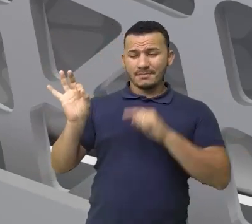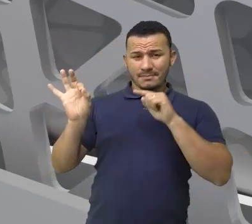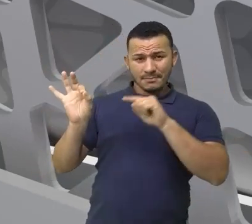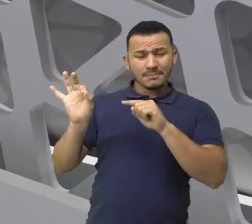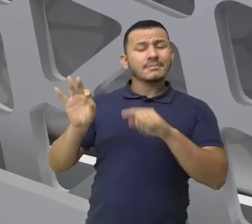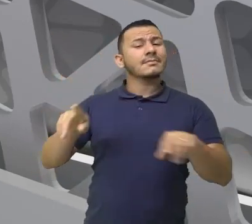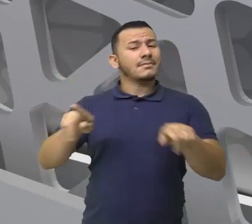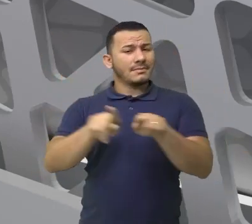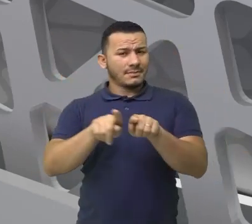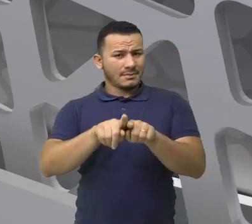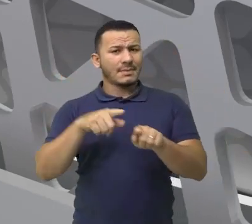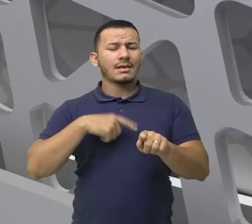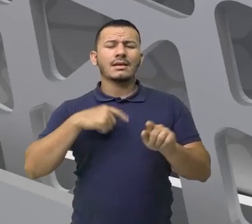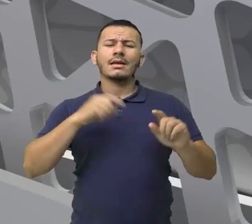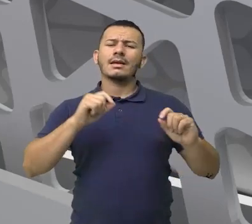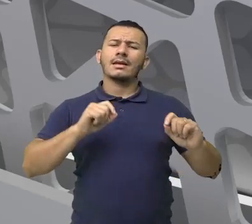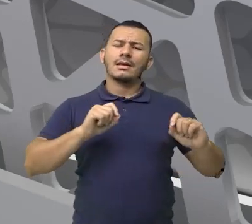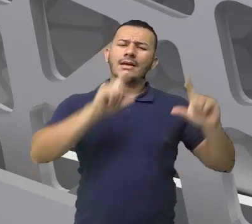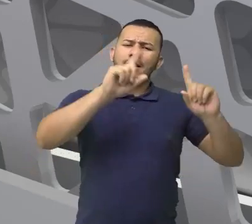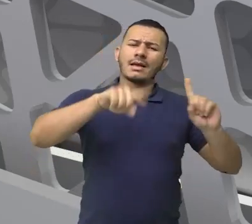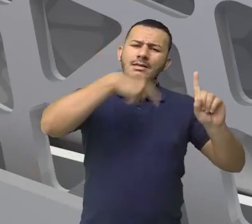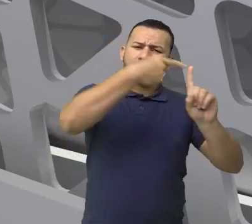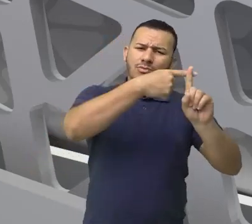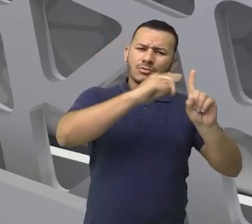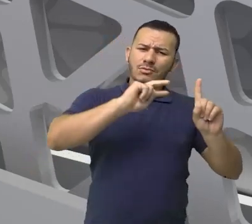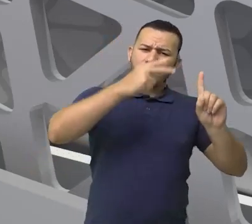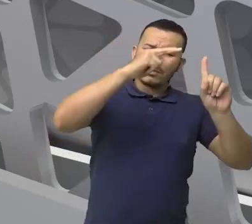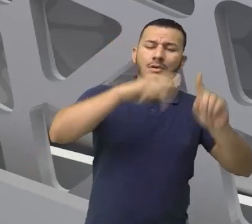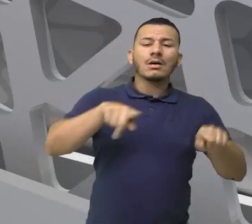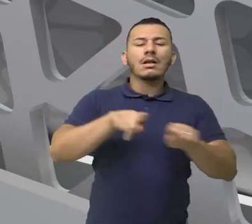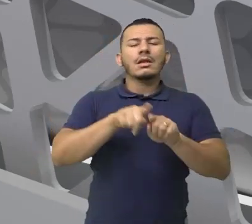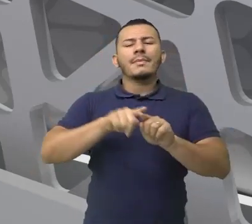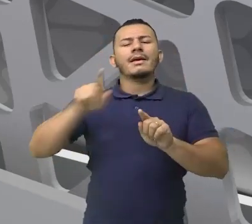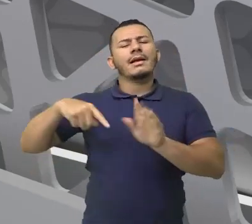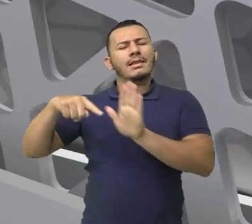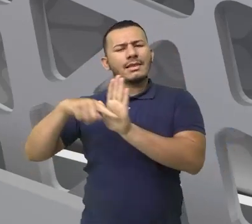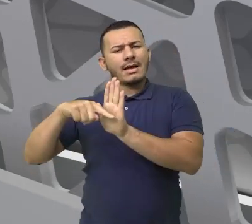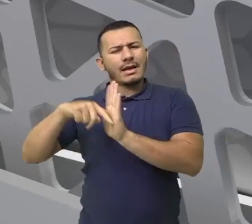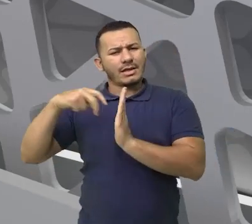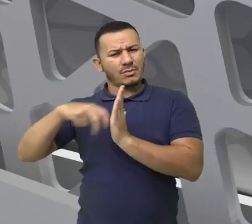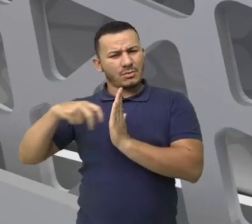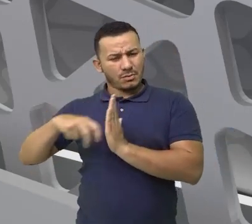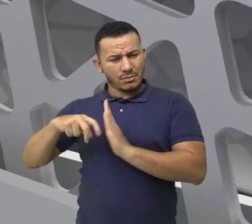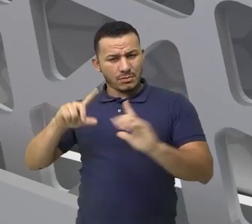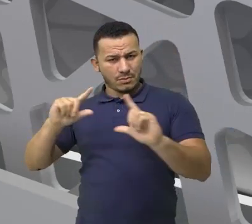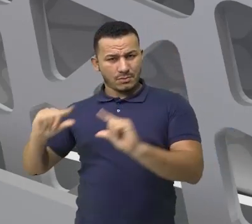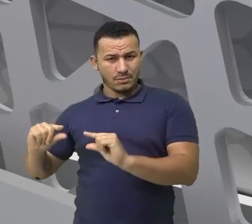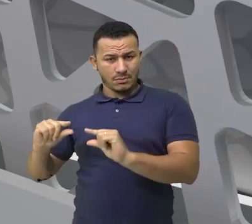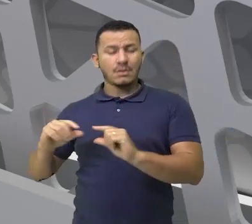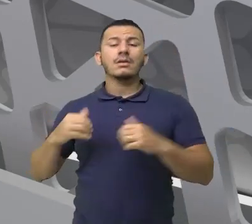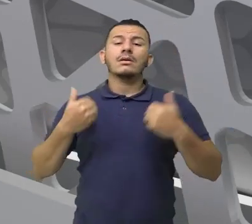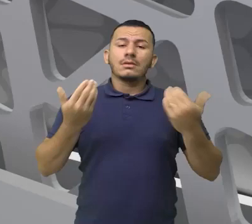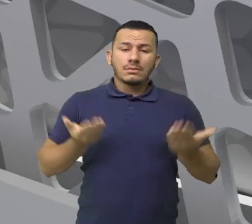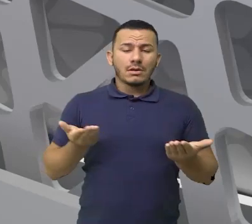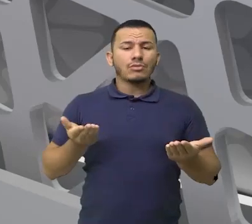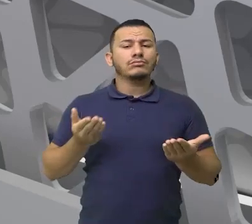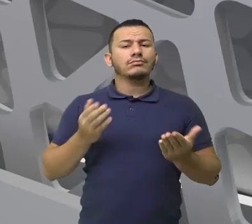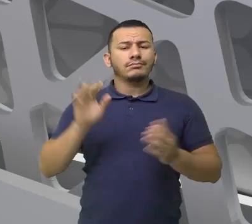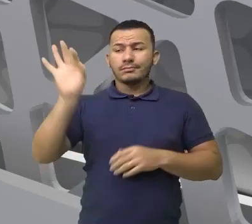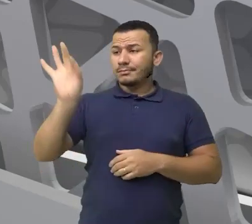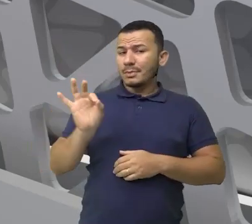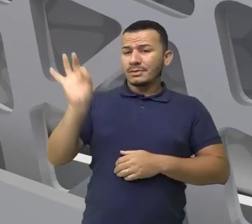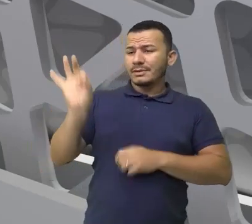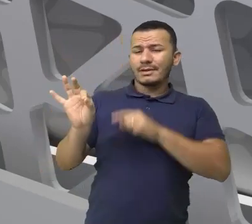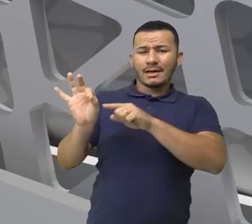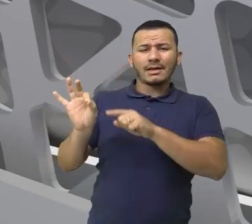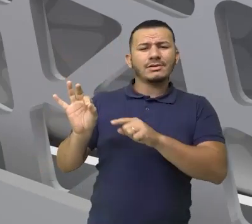vai falar também de acréscimo e decréscimo, beleza? E aí, nada mais justo, então, se a gente vai falar de